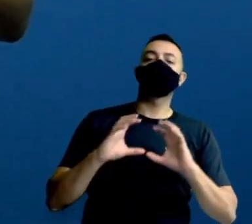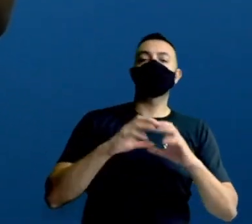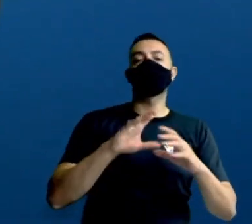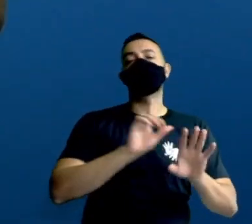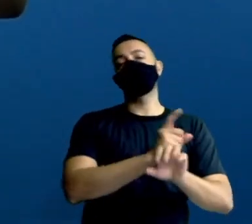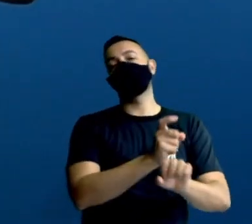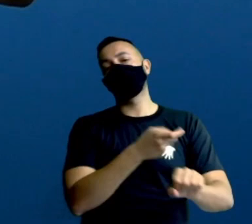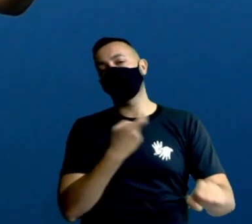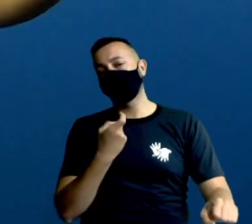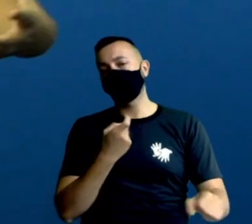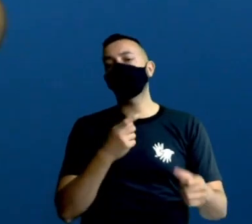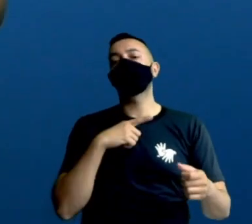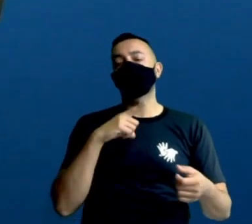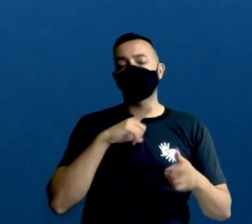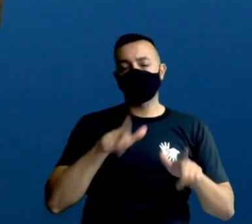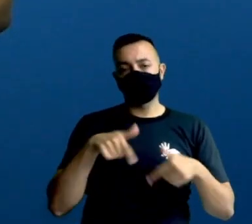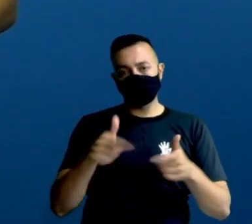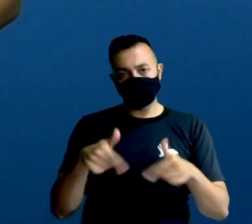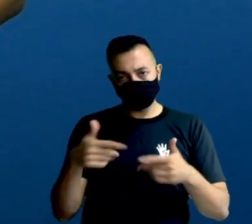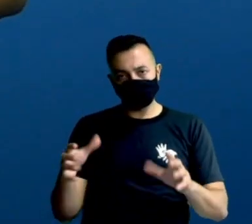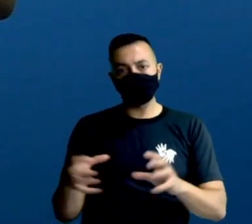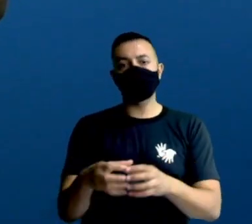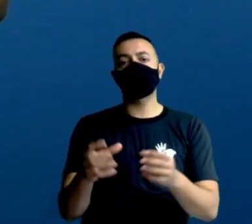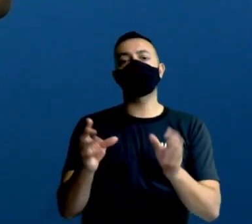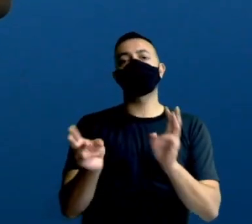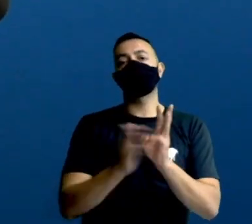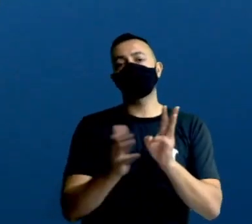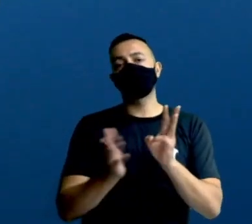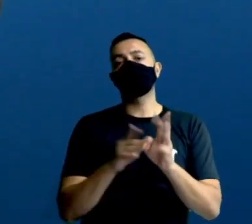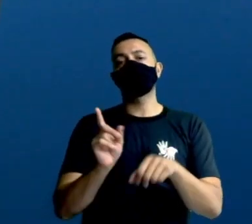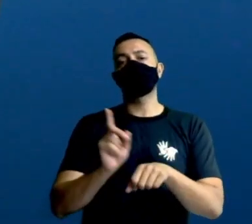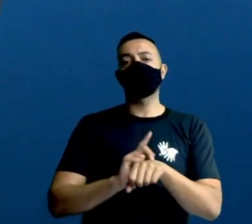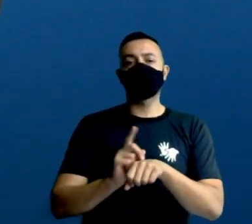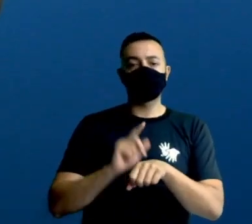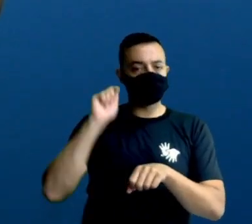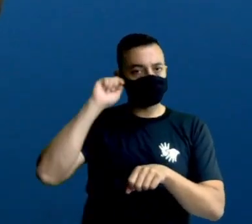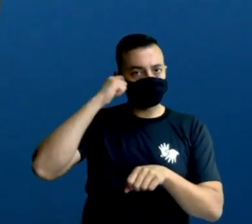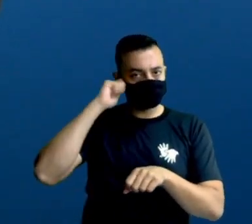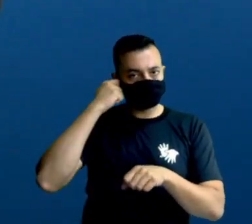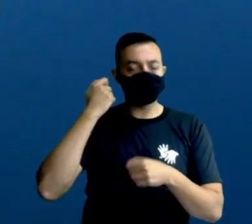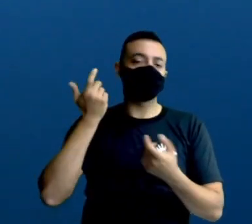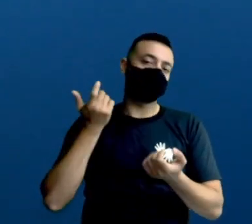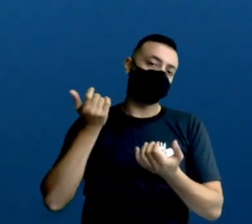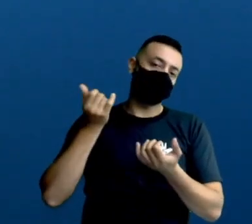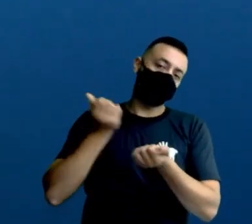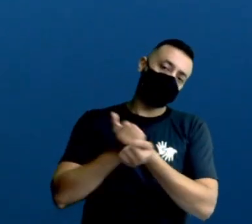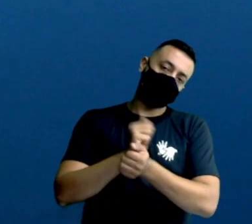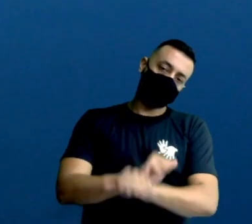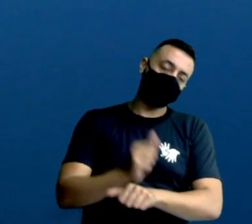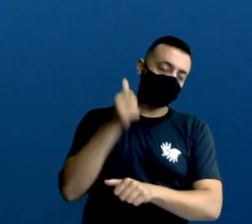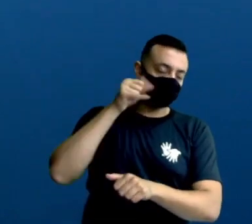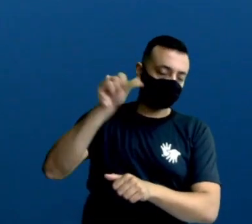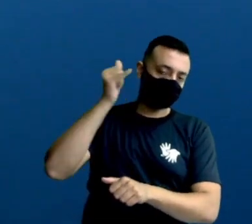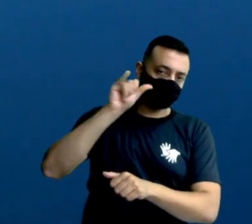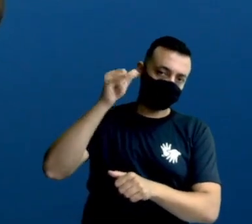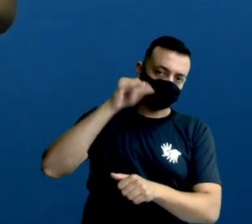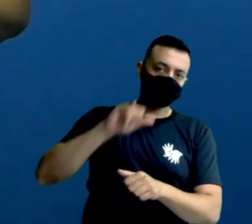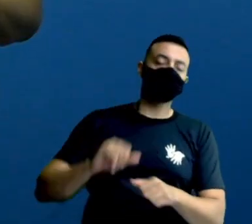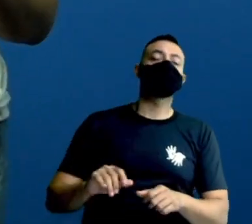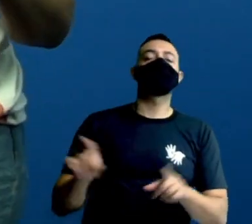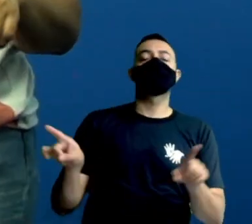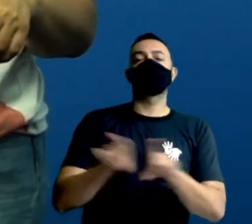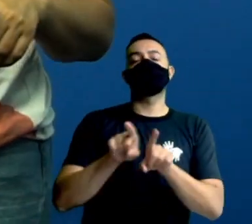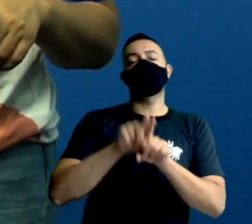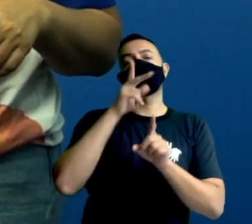lutando, resistência, né, do povo indígena, do povo preto, combatendo a escravidão. E também os